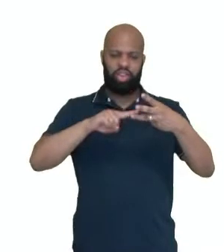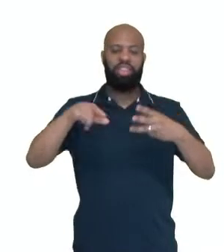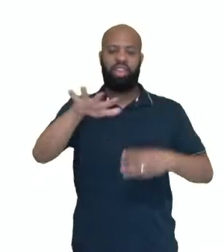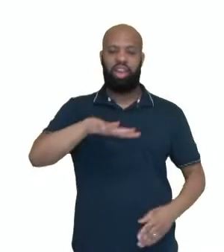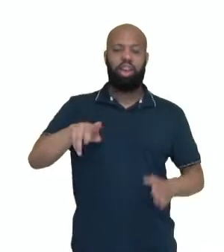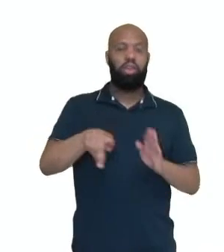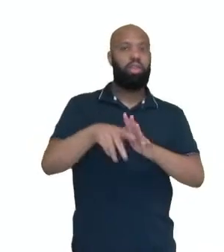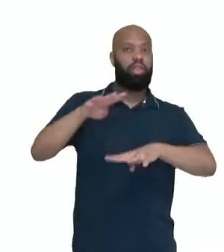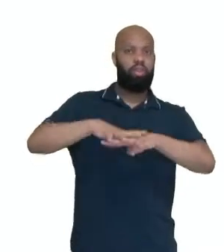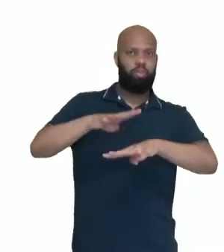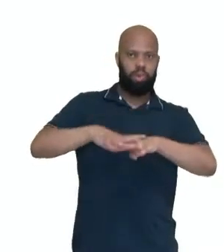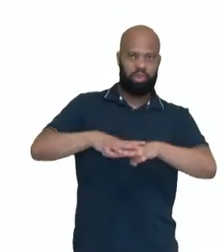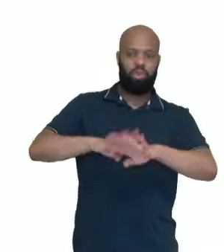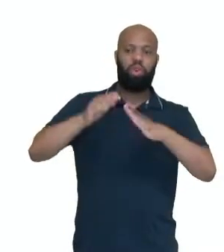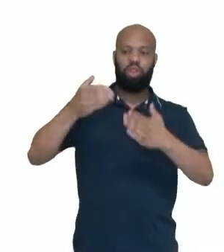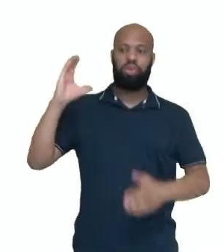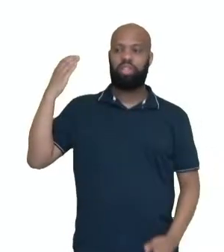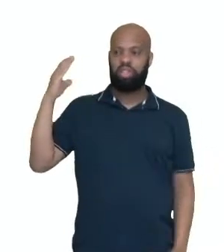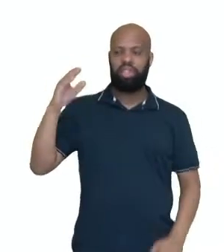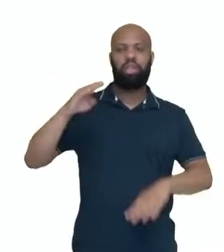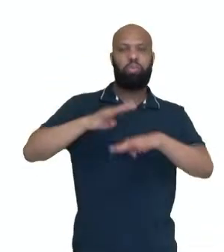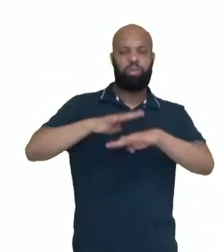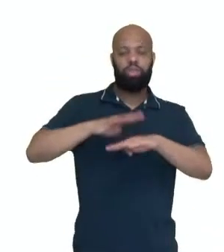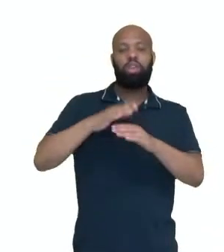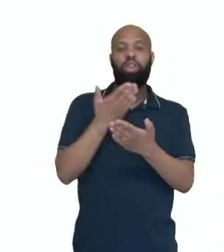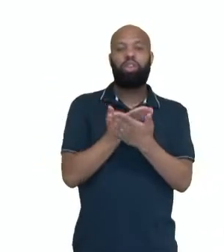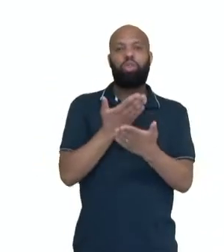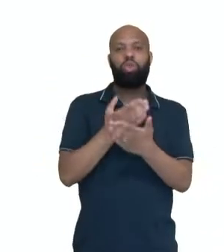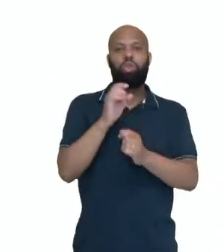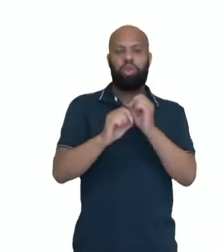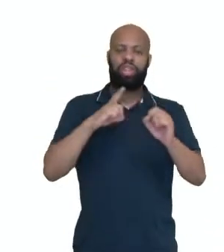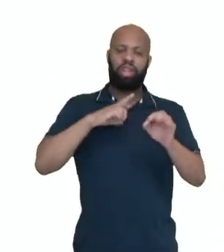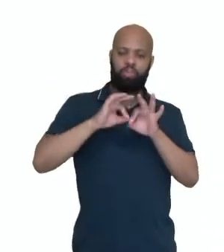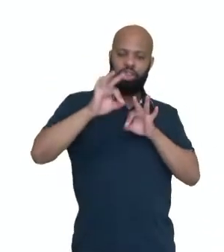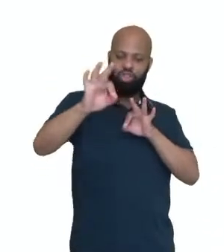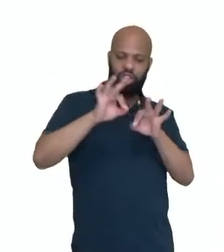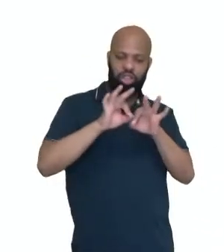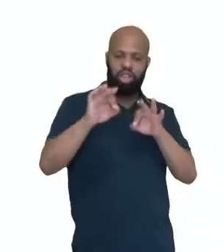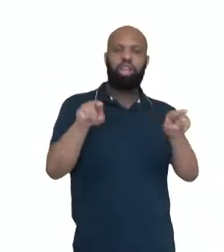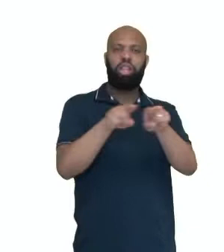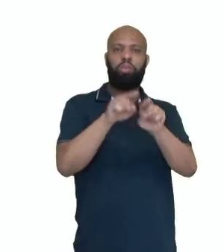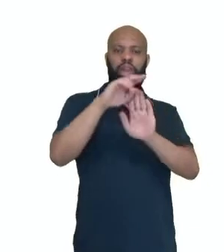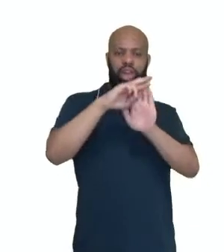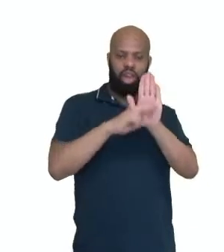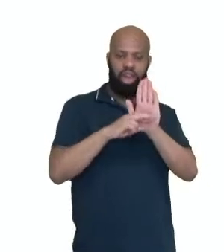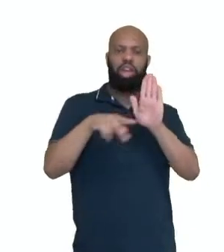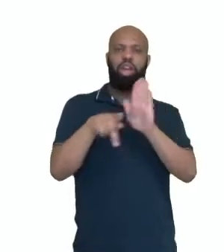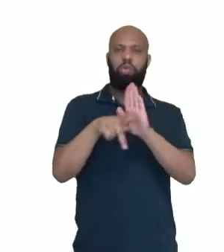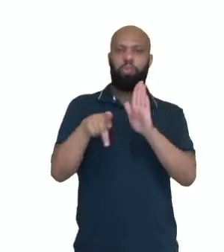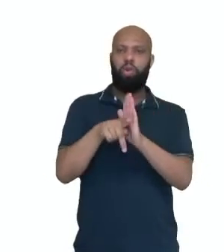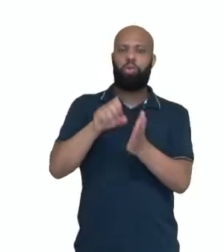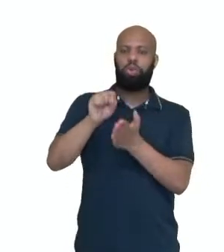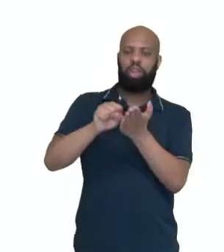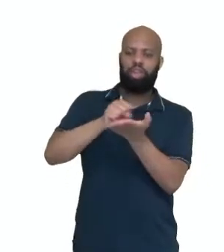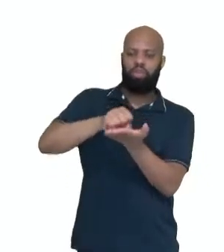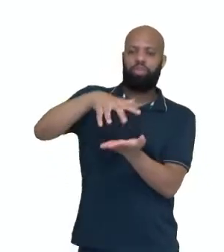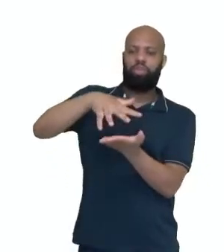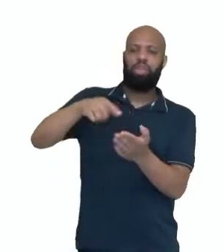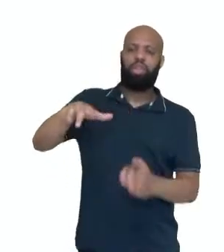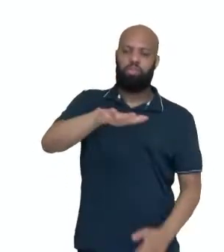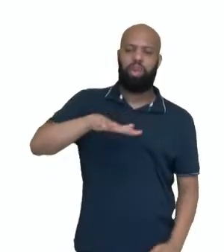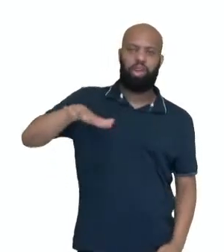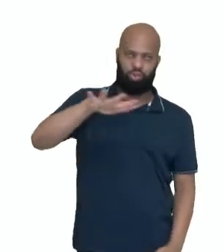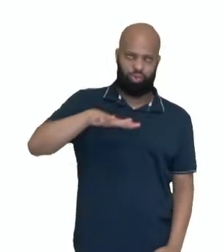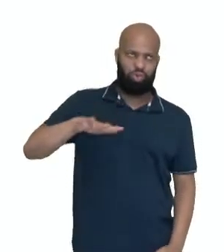da matemática. É a ciência matemática que estuda as medidas e as propriedades das figuras sobre um plano ou espaço. E